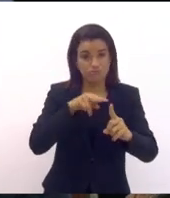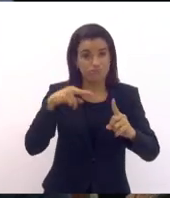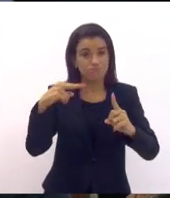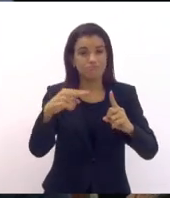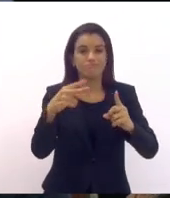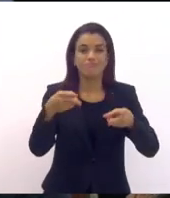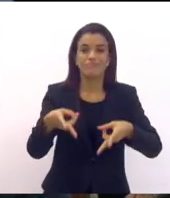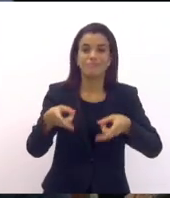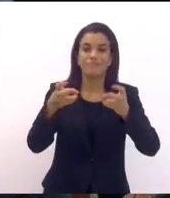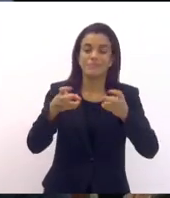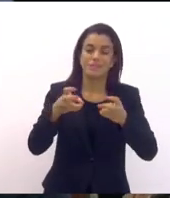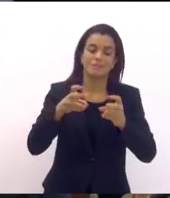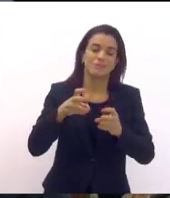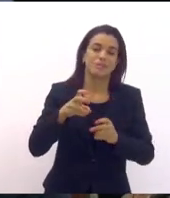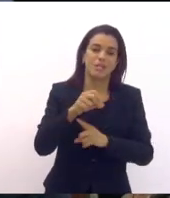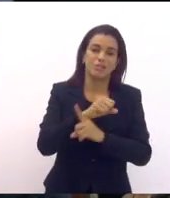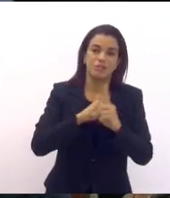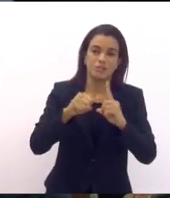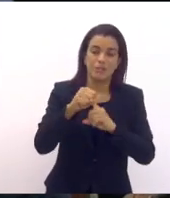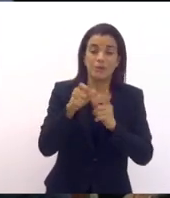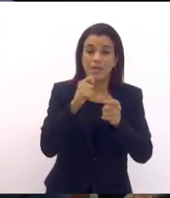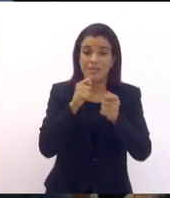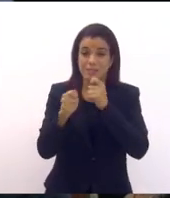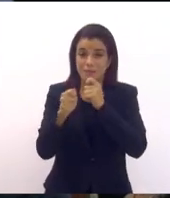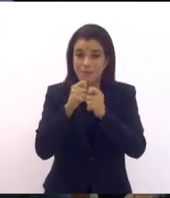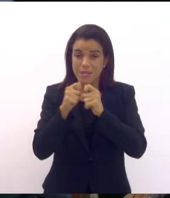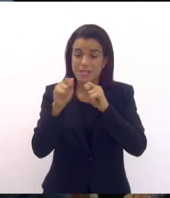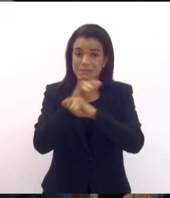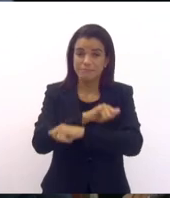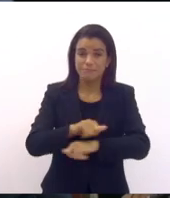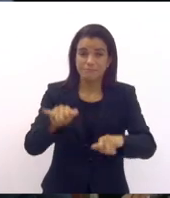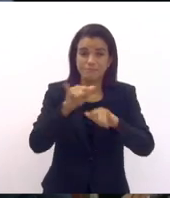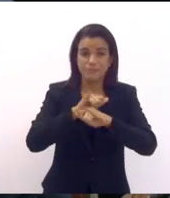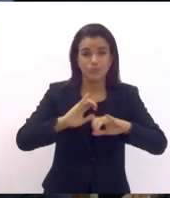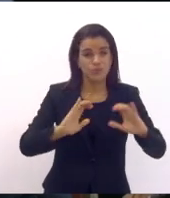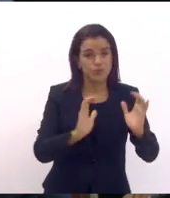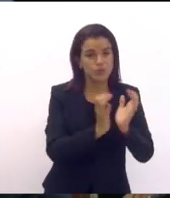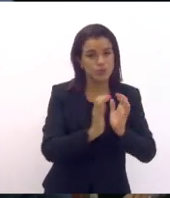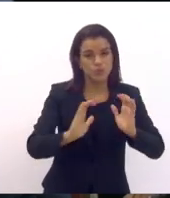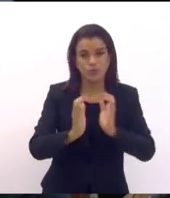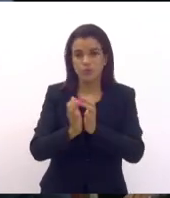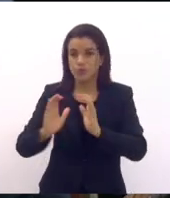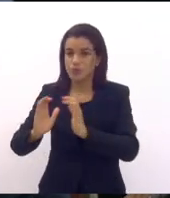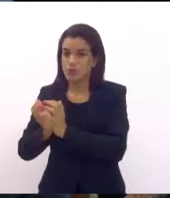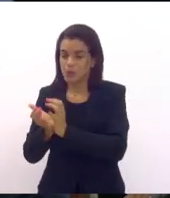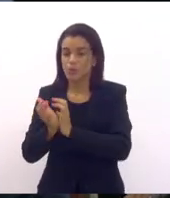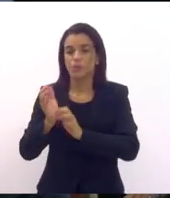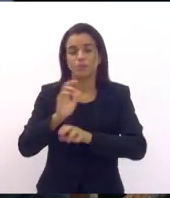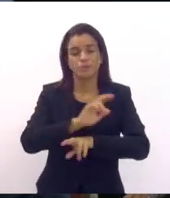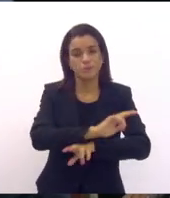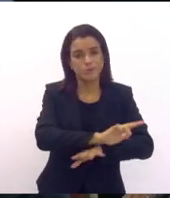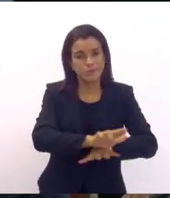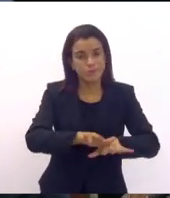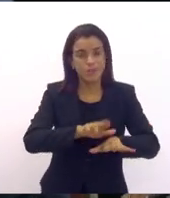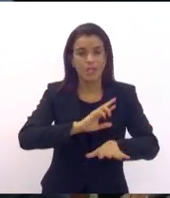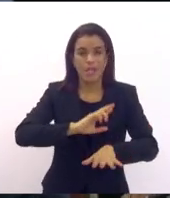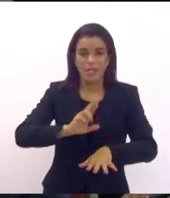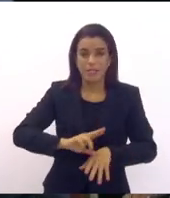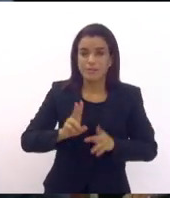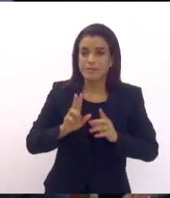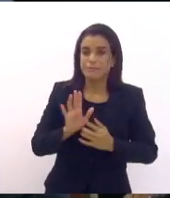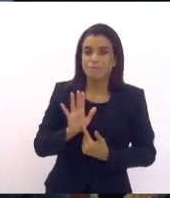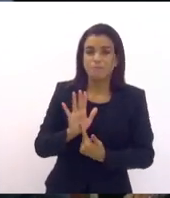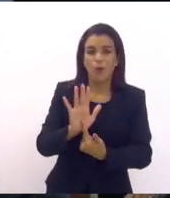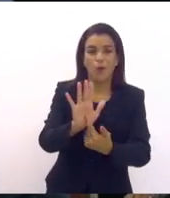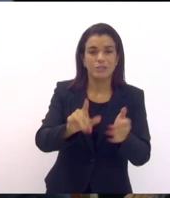sociedade na imprensa na divulgação seja que os grupos religiosos que muitas são colocados de manea negativa né